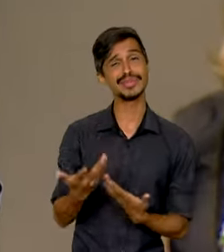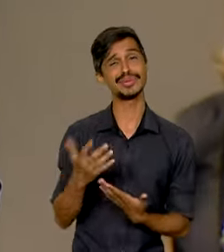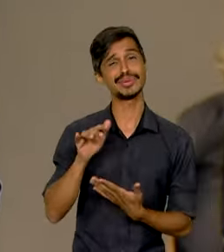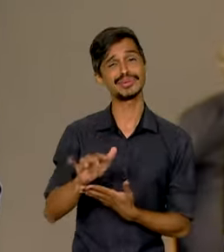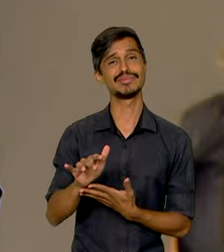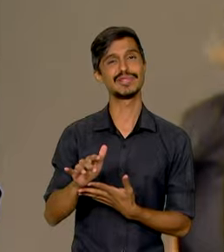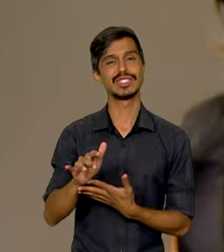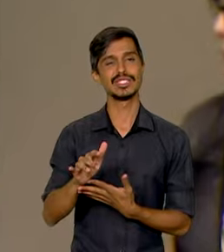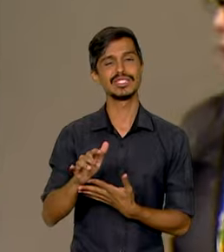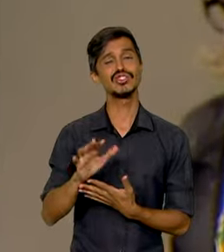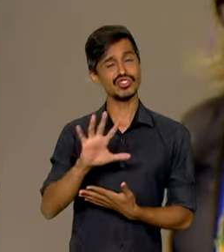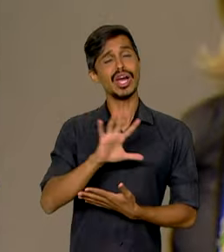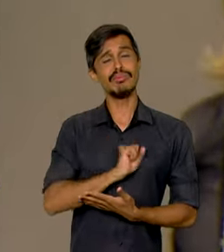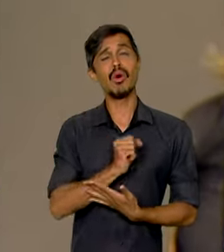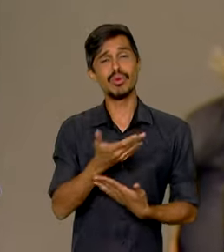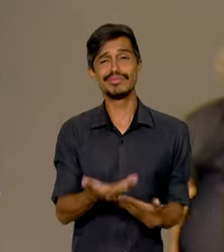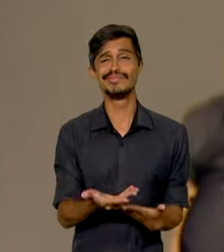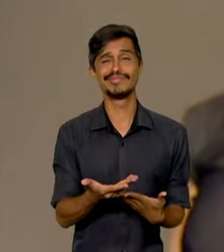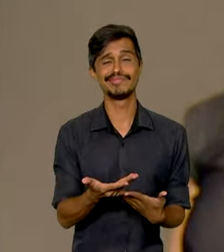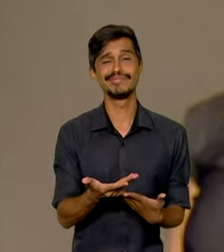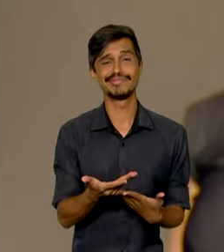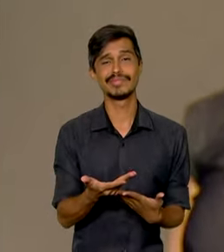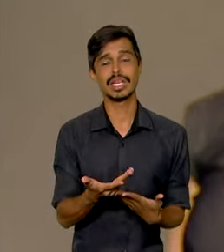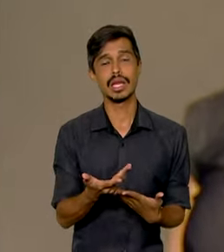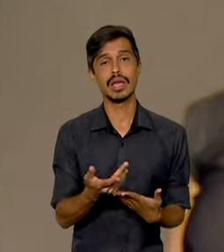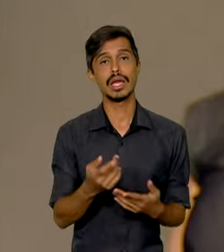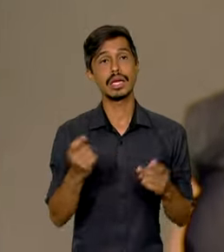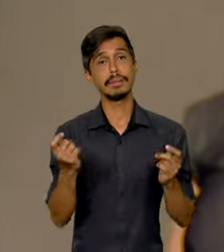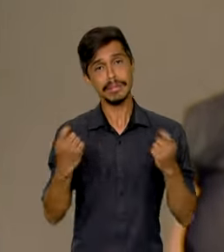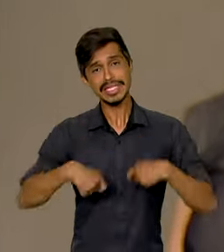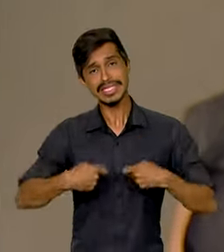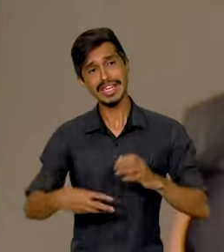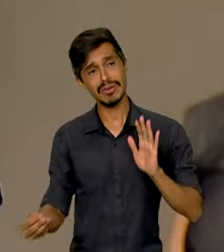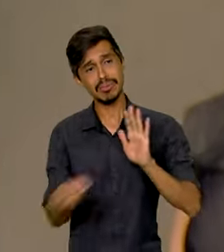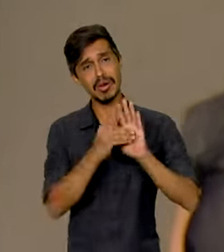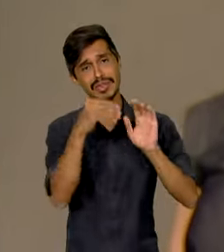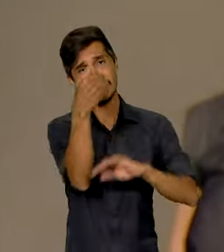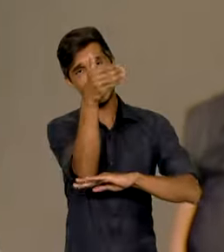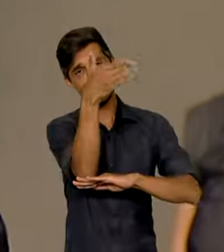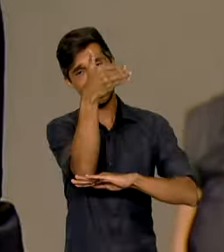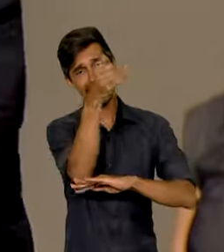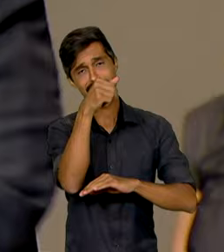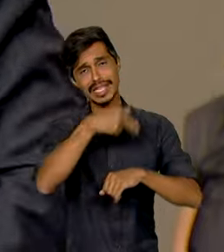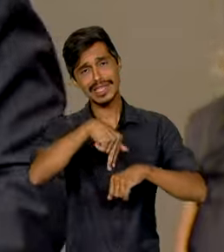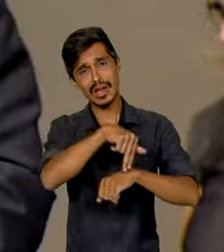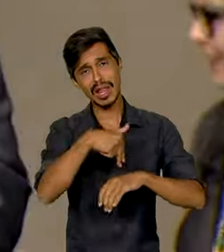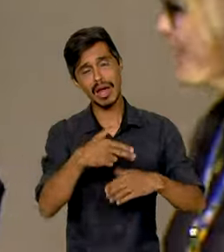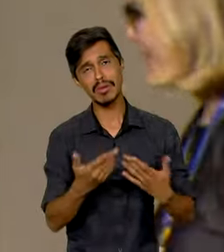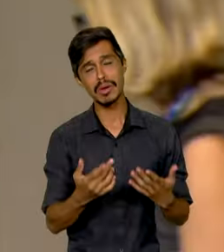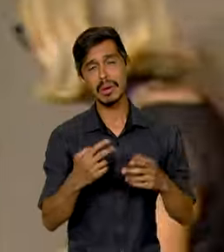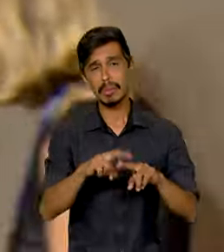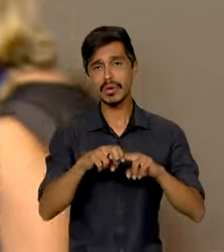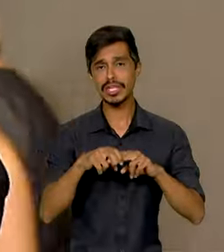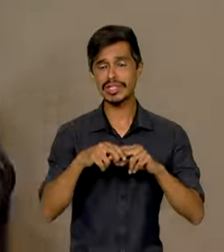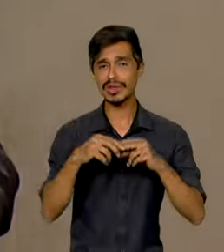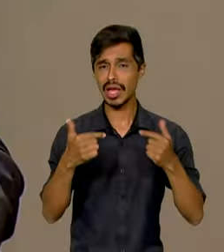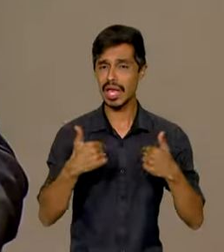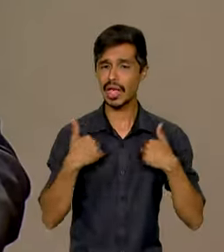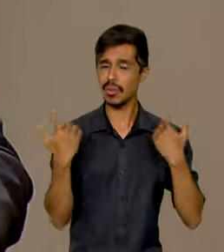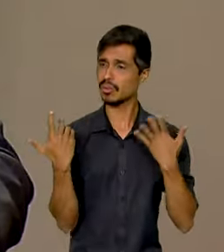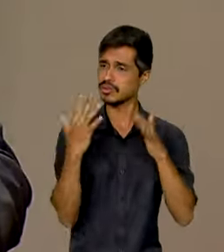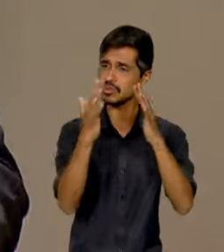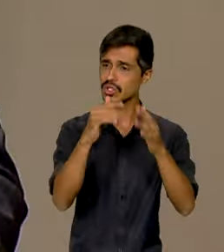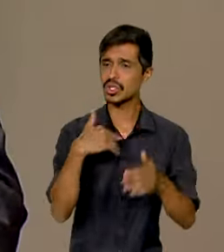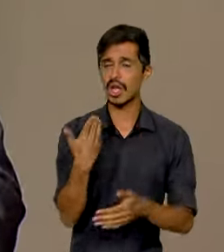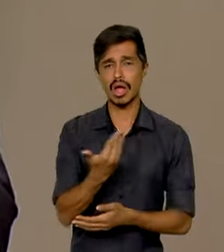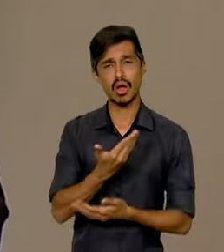ato de amor, como deveria estar na bandeira nacional. Por isso eu homenageio os nossos colegas de